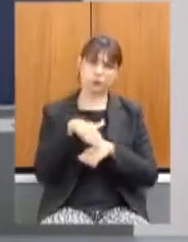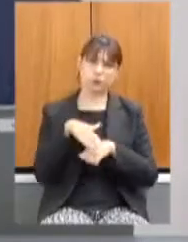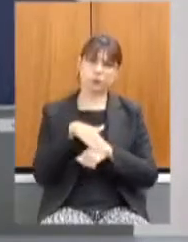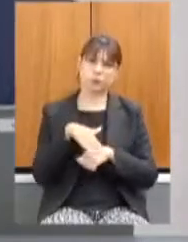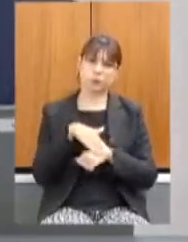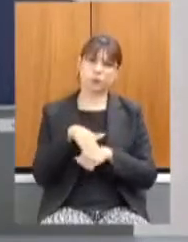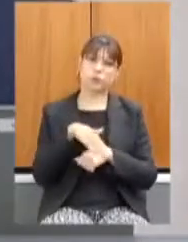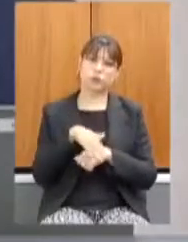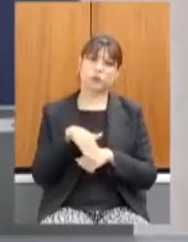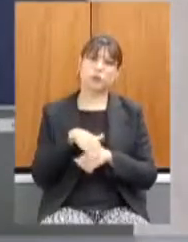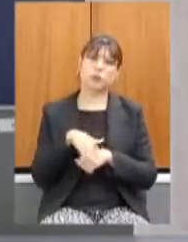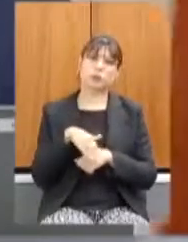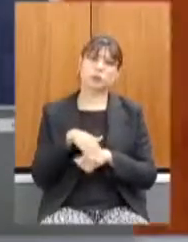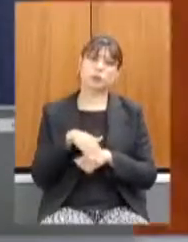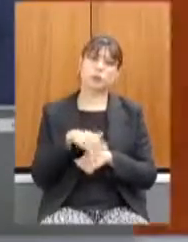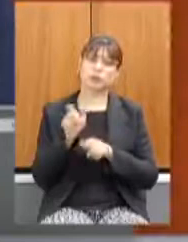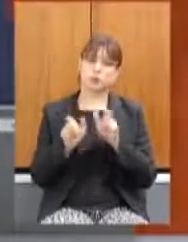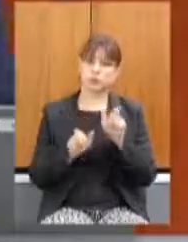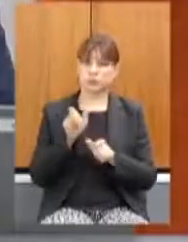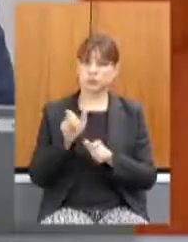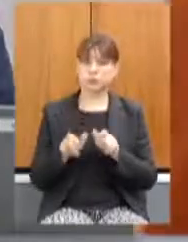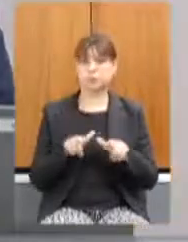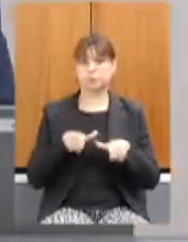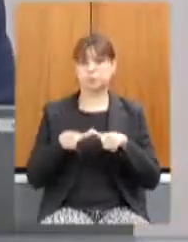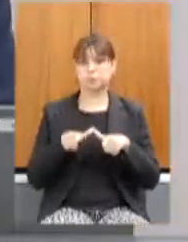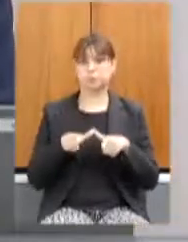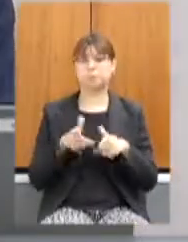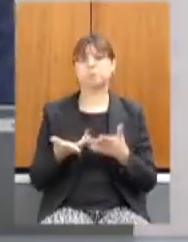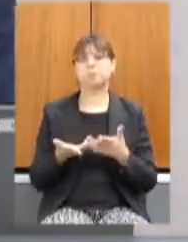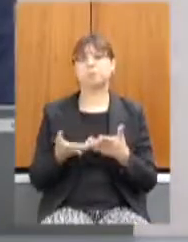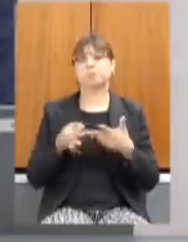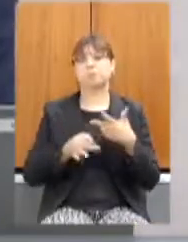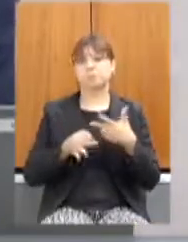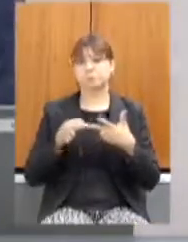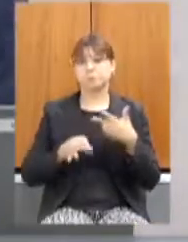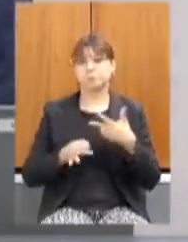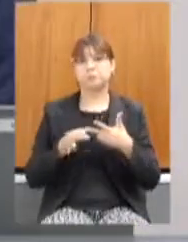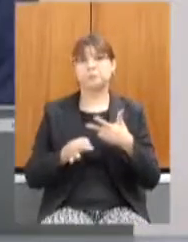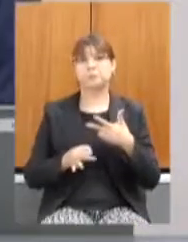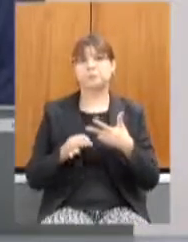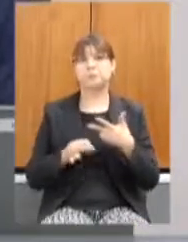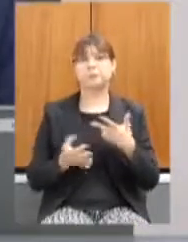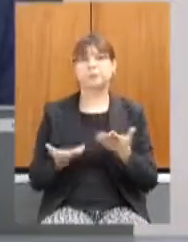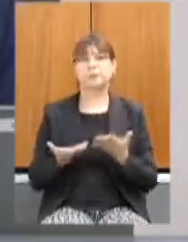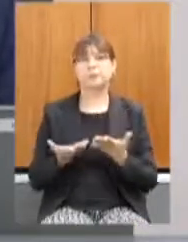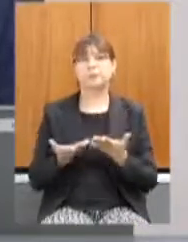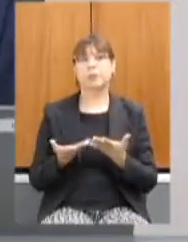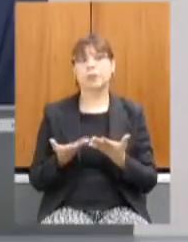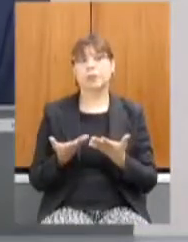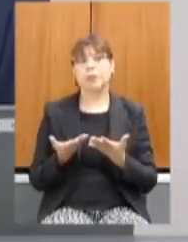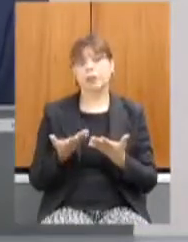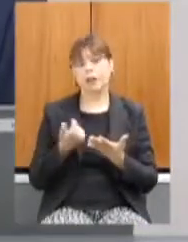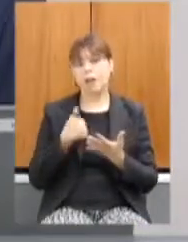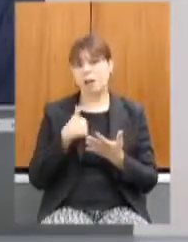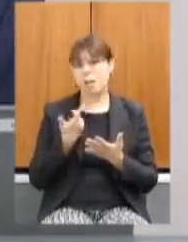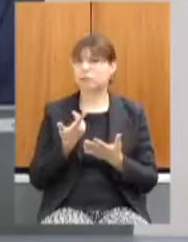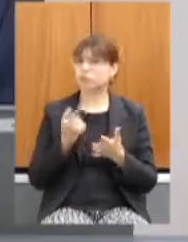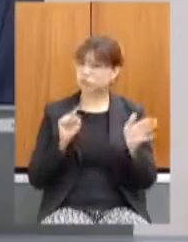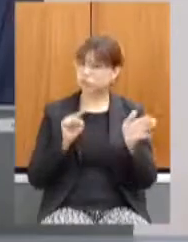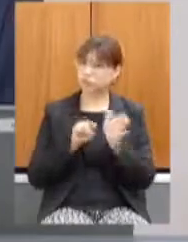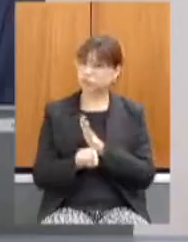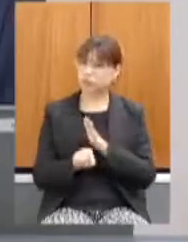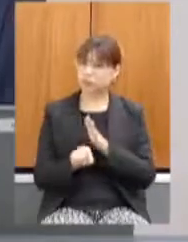do Poder Judiciário Professor Cleiton e e no mundo determinado momento eu conheci xonei